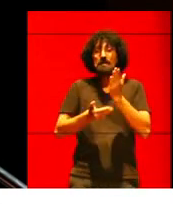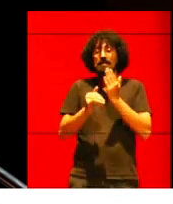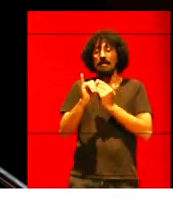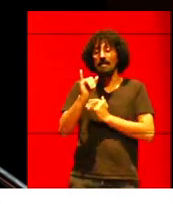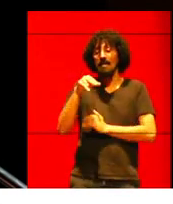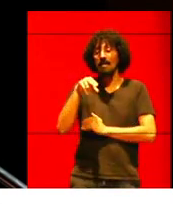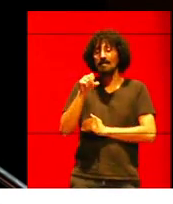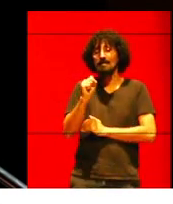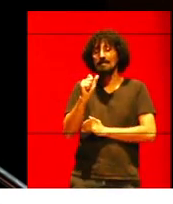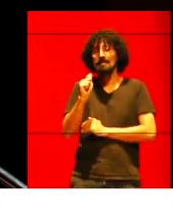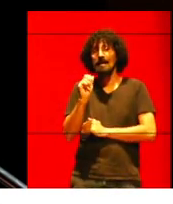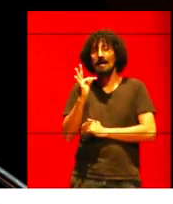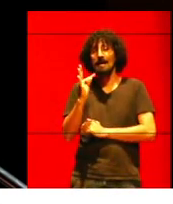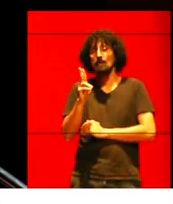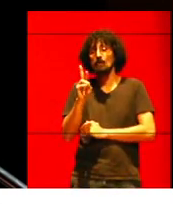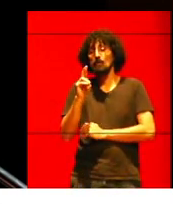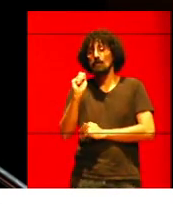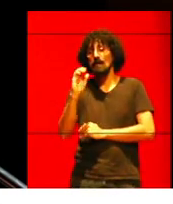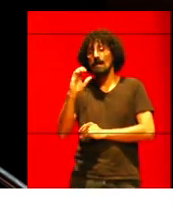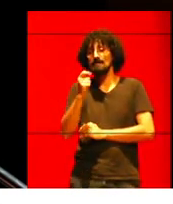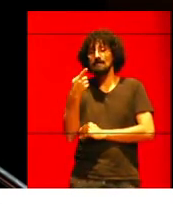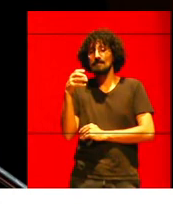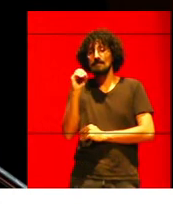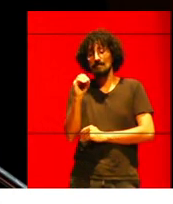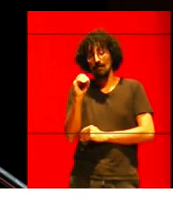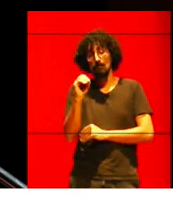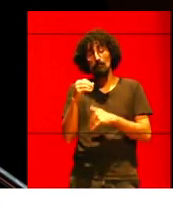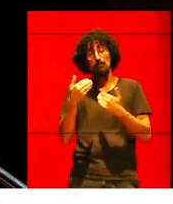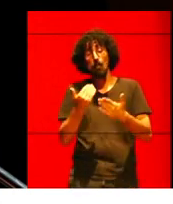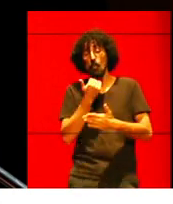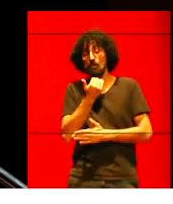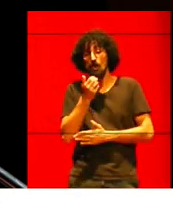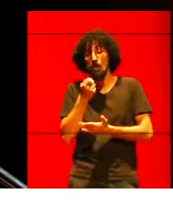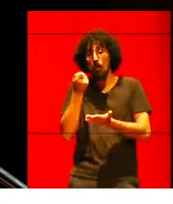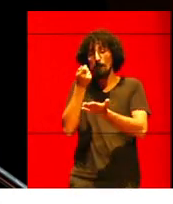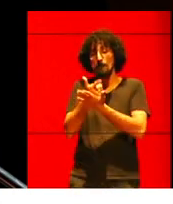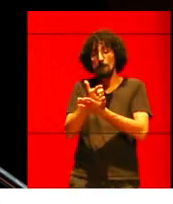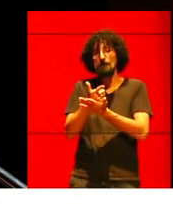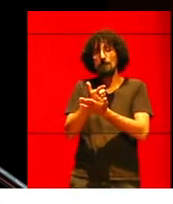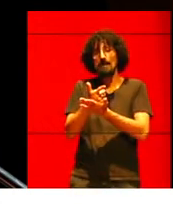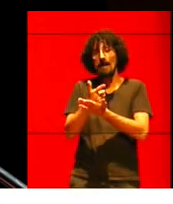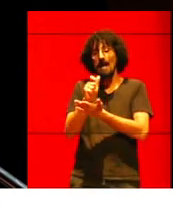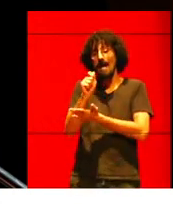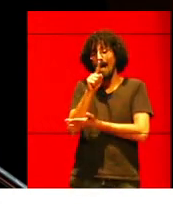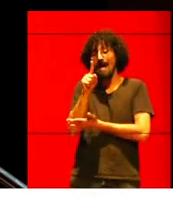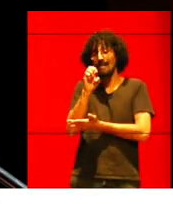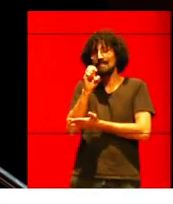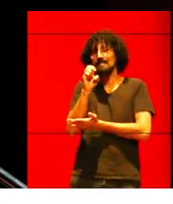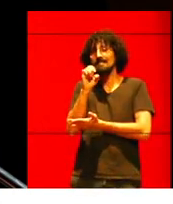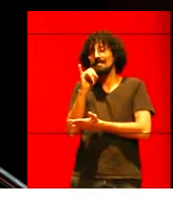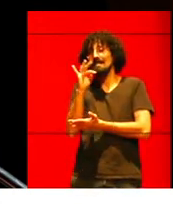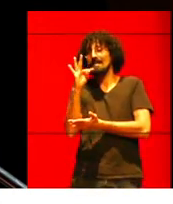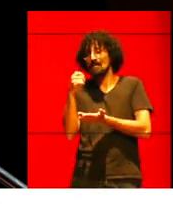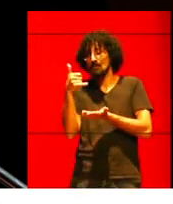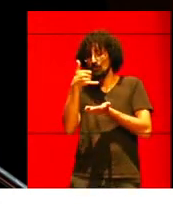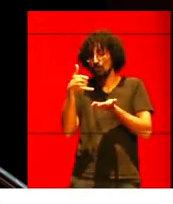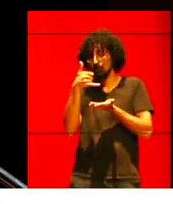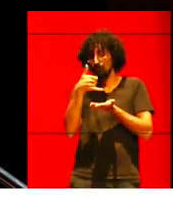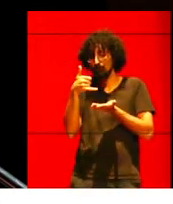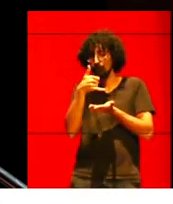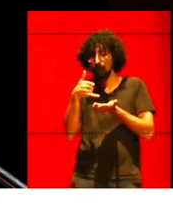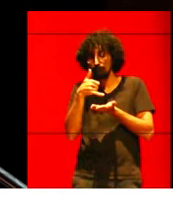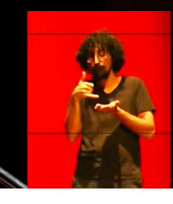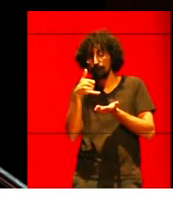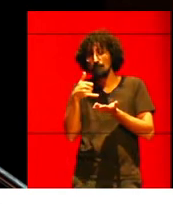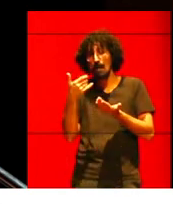de estar presentes, certo? Então, não adianta eu comprar um azeite extremamente caro, um azeite de oliva, que é muito bom,